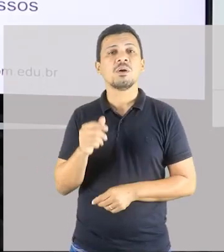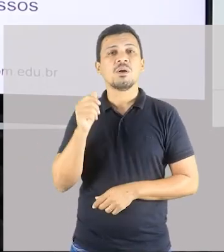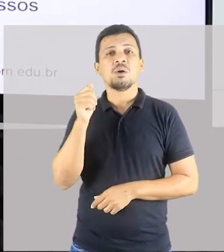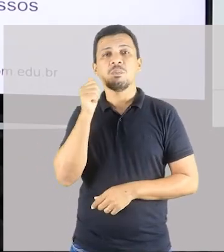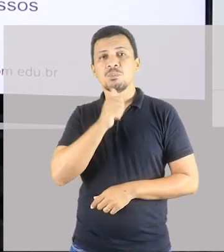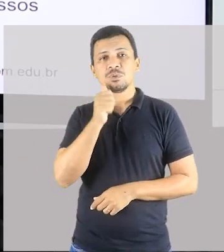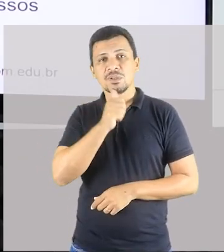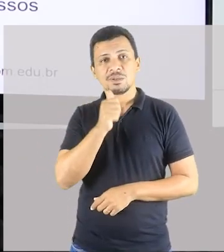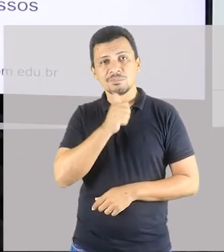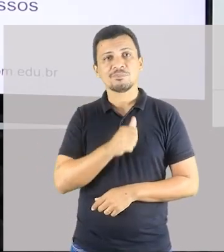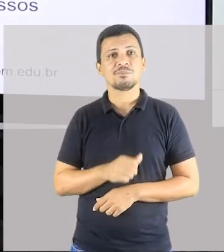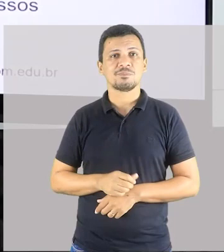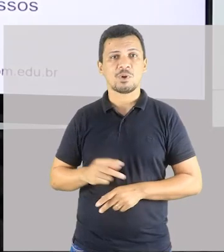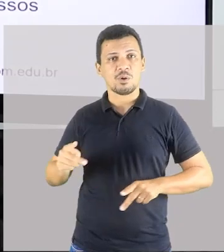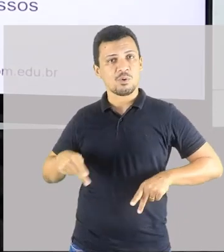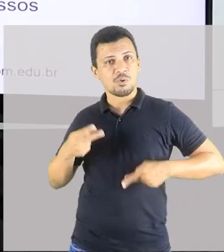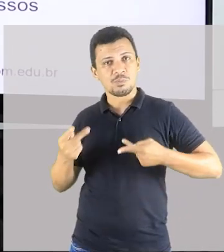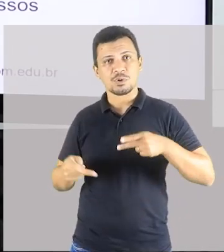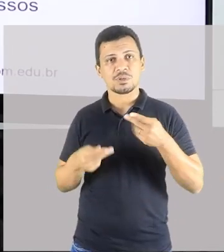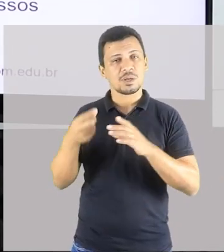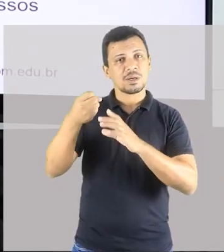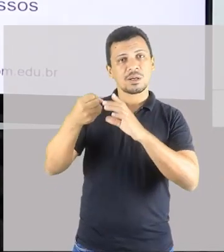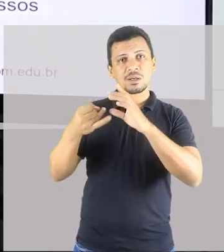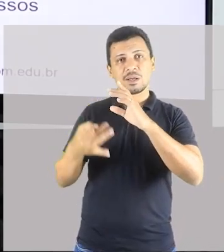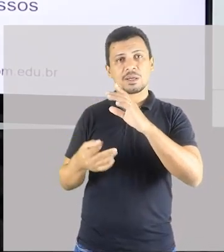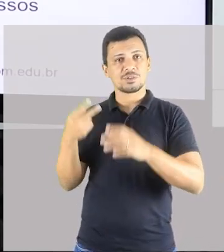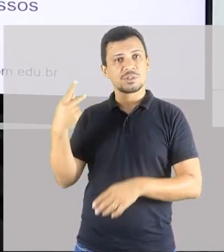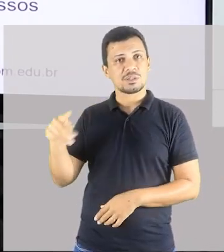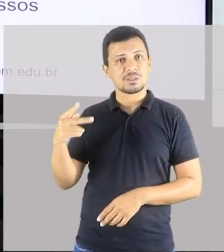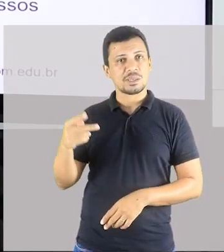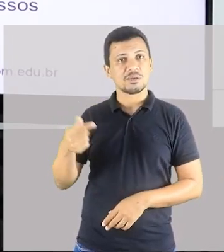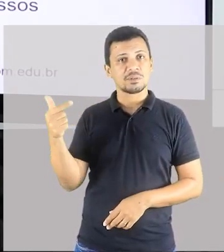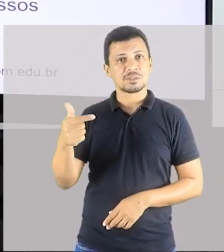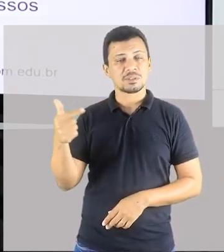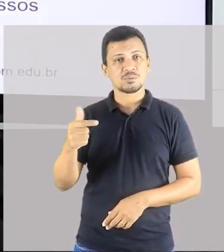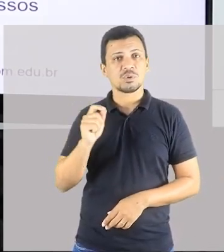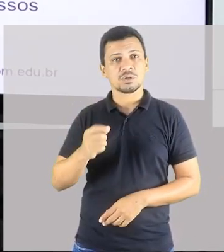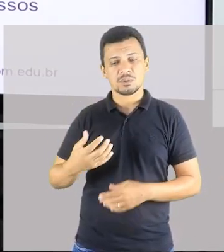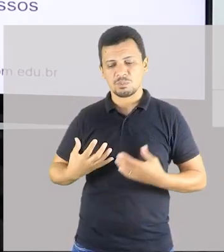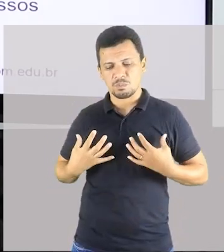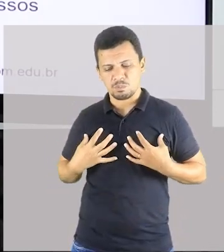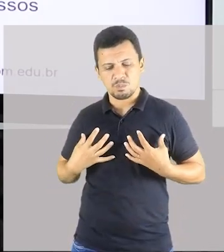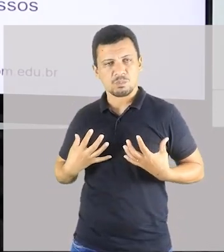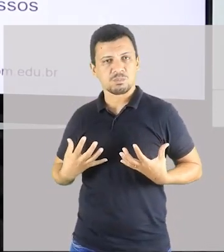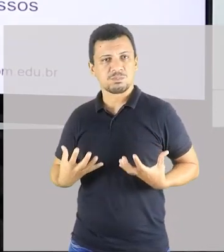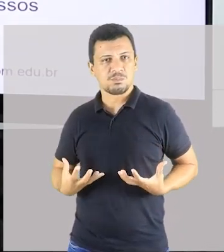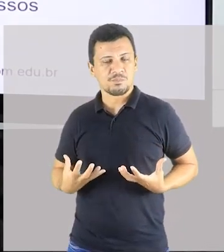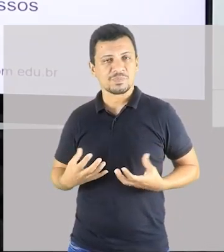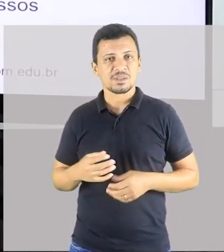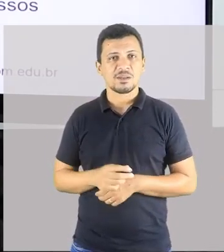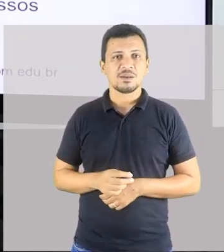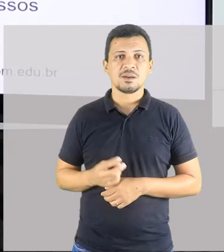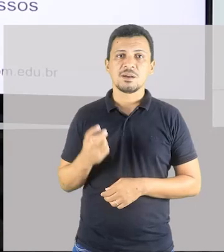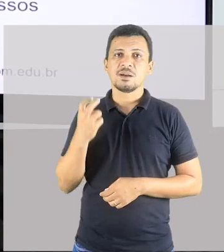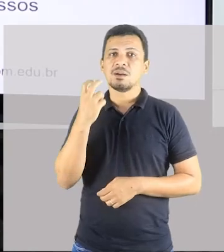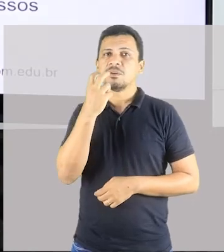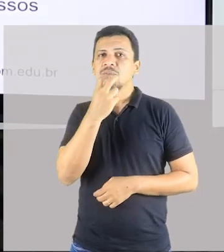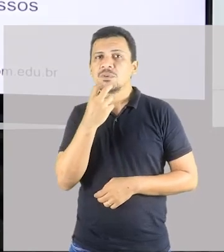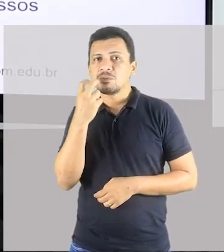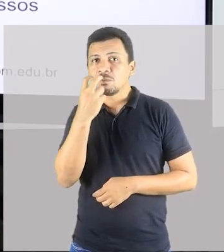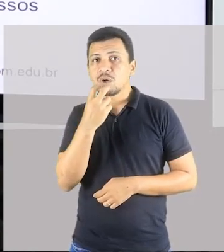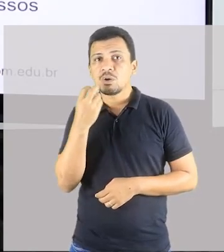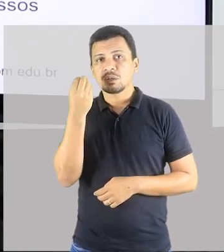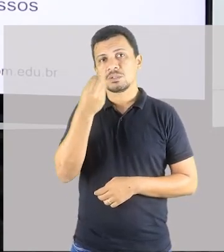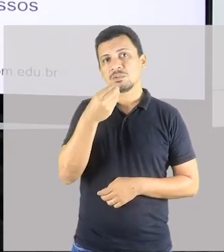progesterona. Isso vai dar características secundárias da mulher, que vai ser o quê? A mama, a voz, né? Aquele tom